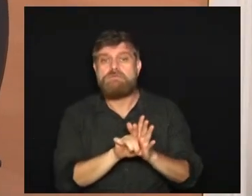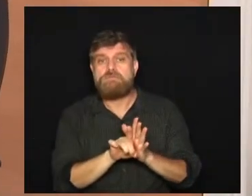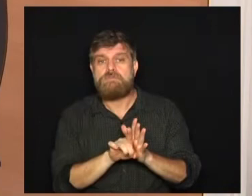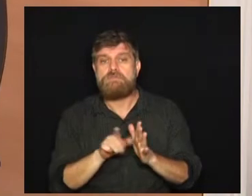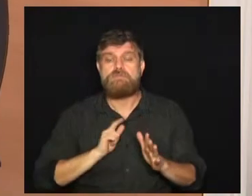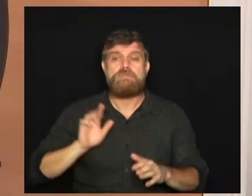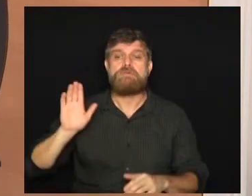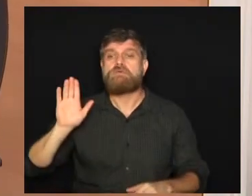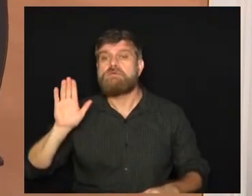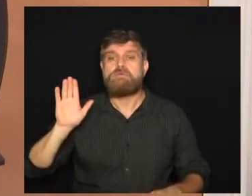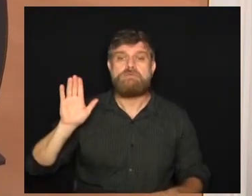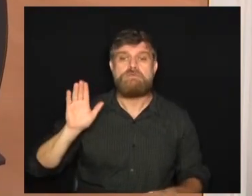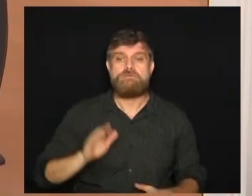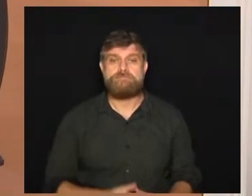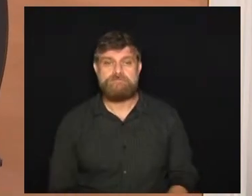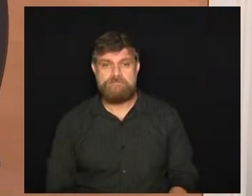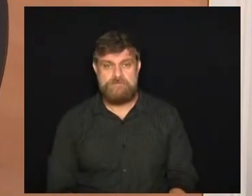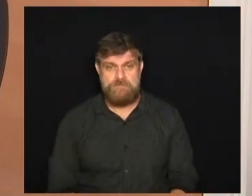Cadê a câmera?